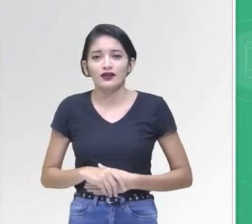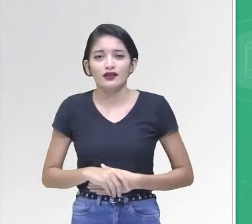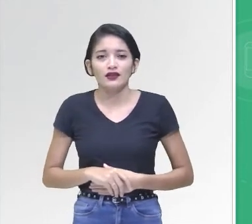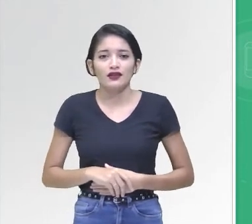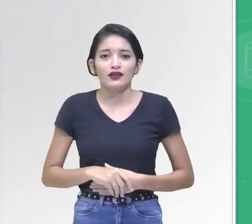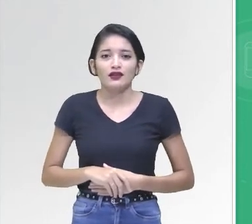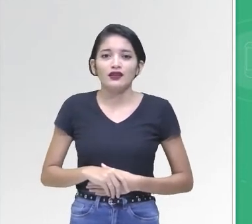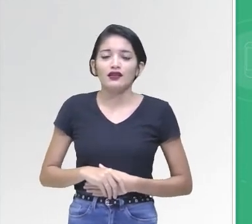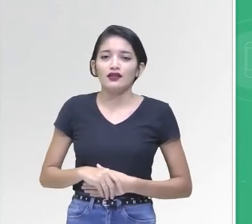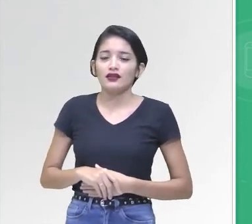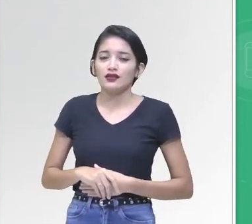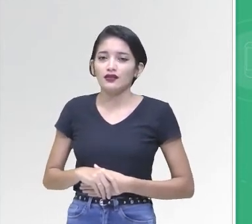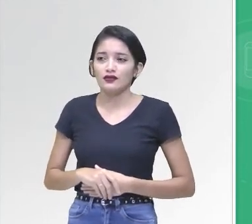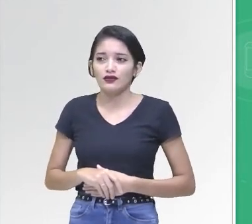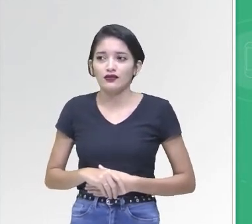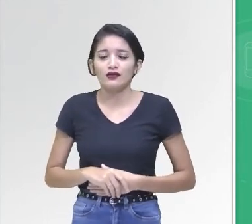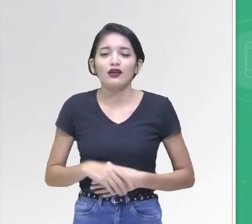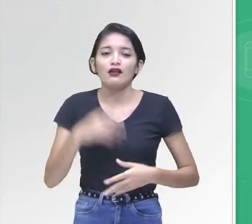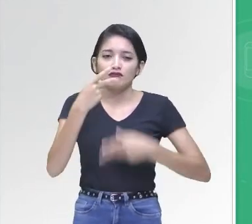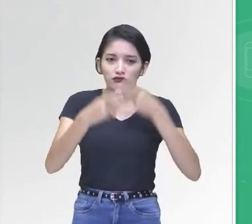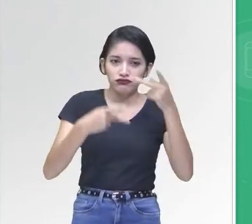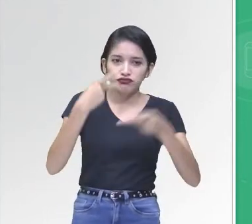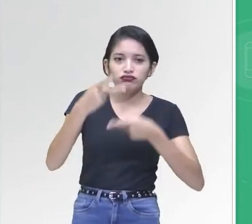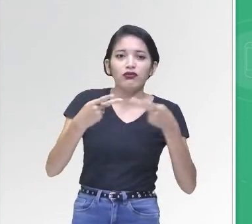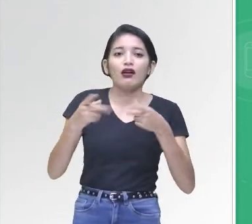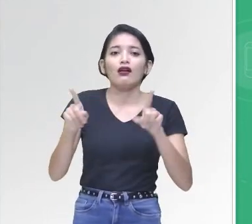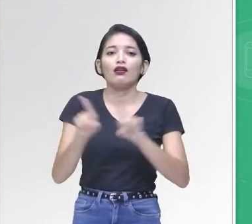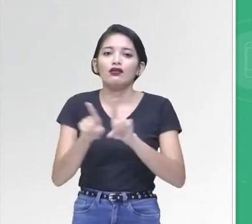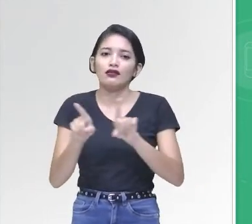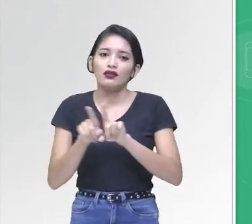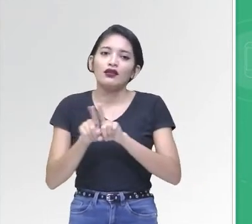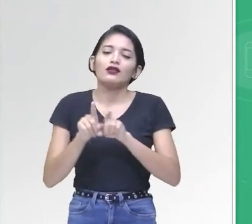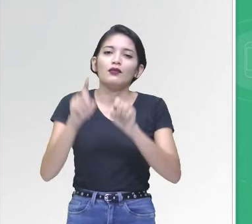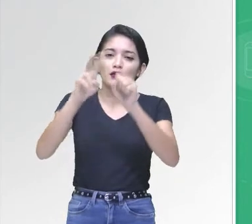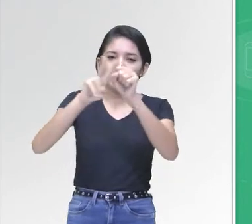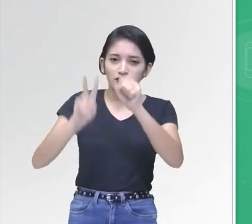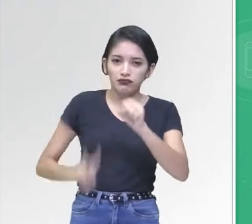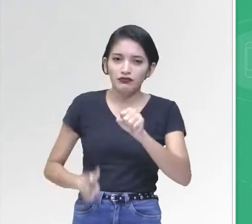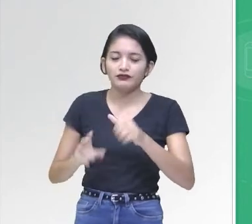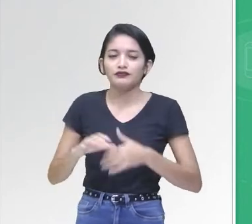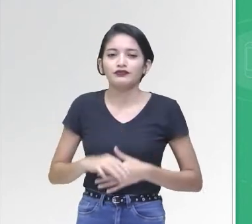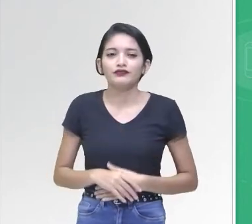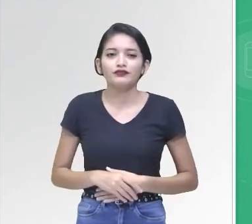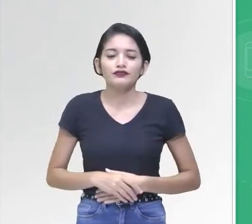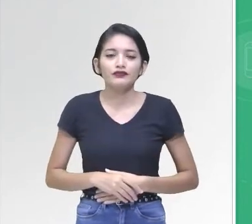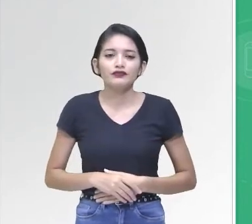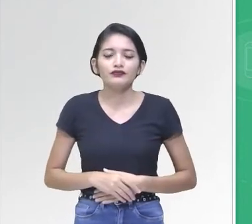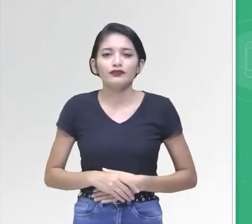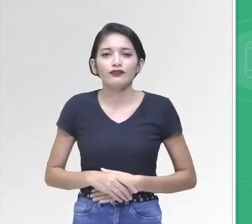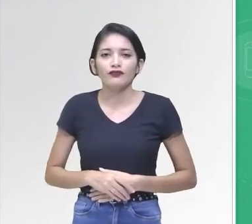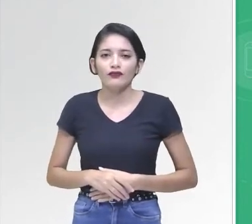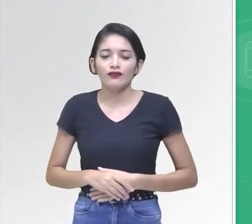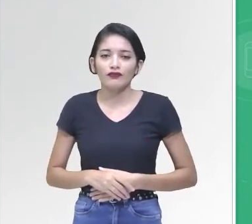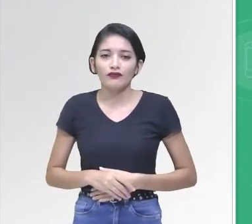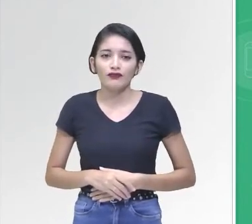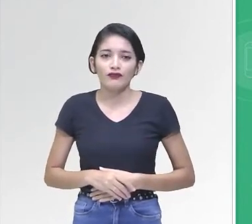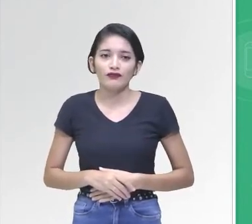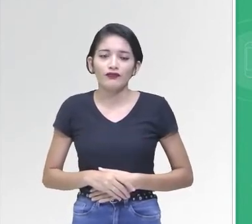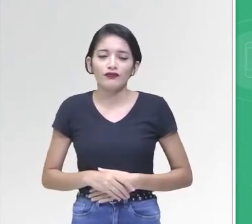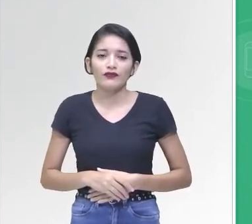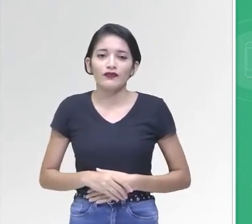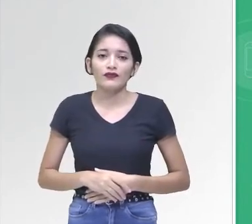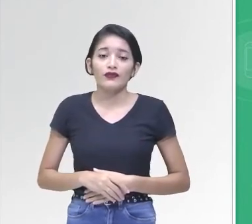conjugo, olha aí o que acontece numa aula de espanhol com os verbos, né? Vamos lá. É, expressões.